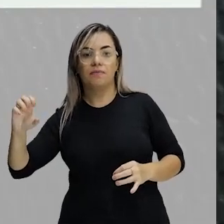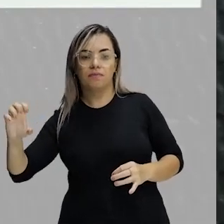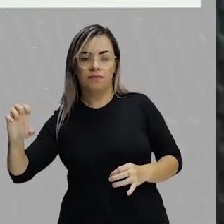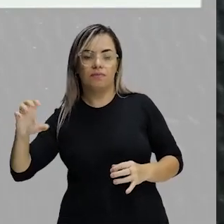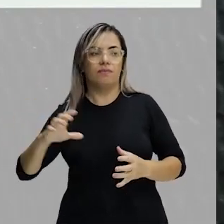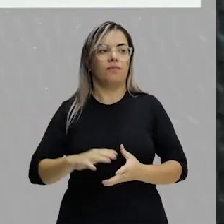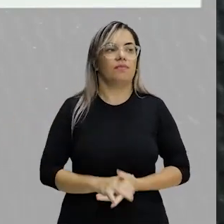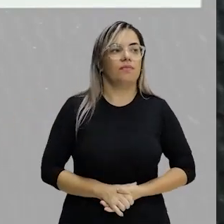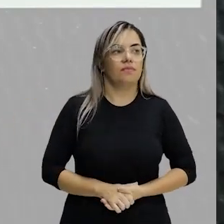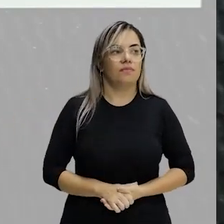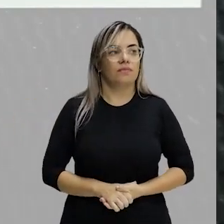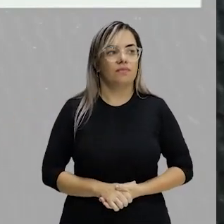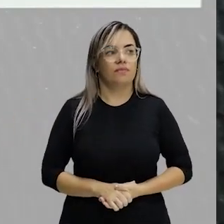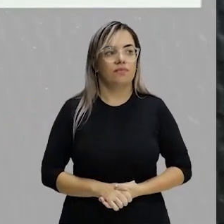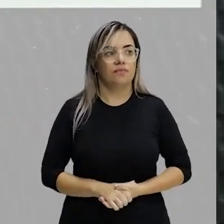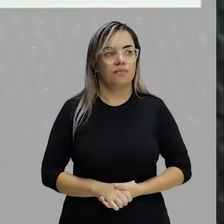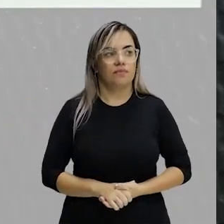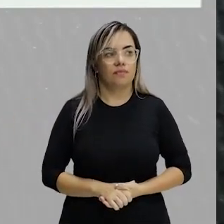distância do ponto P